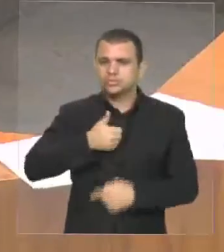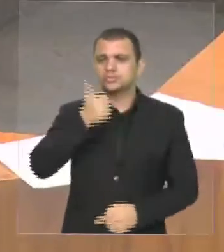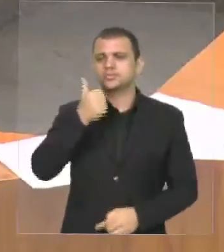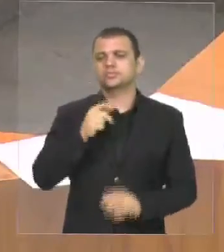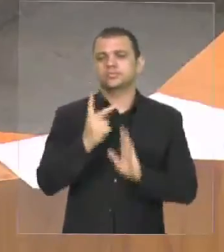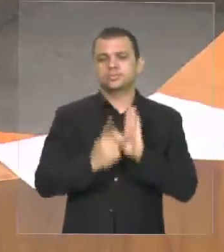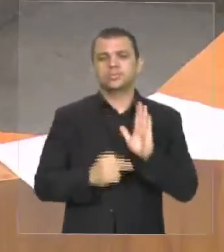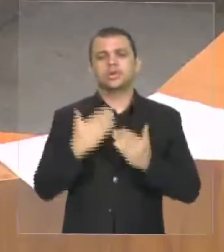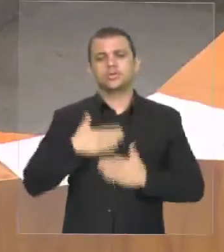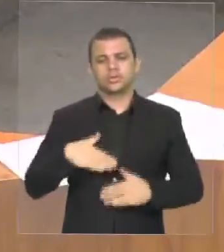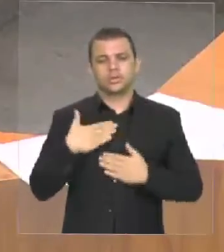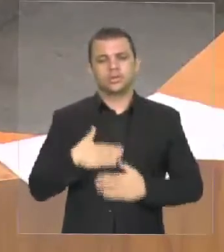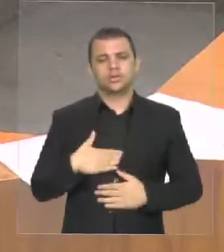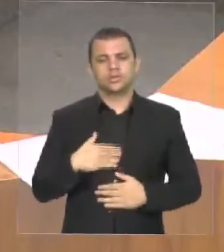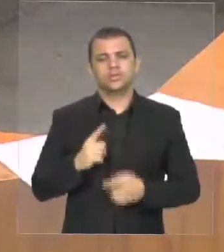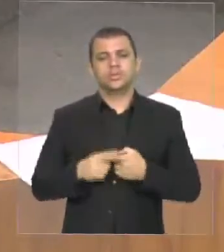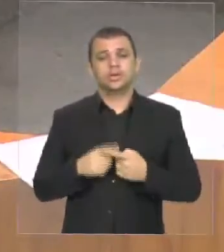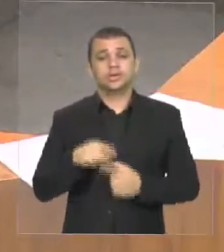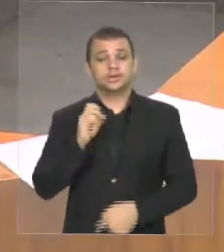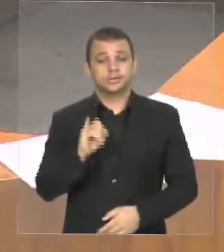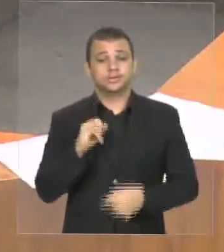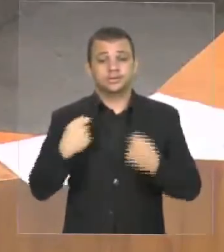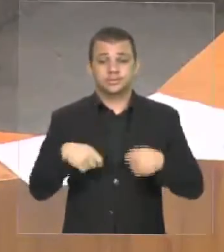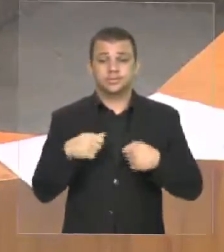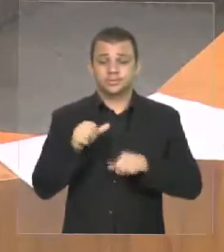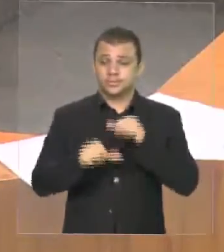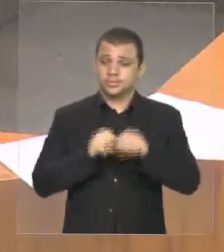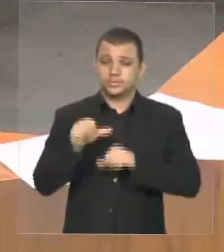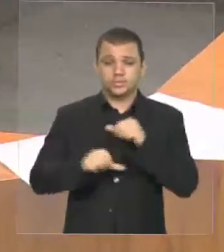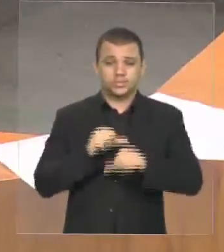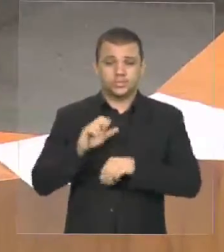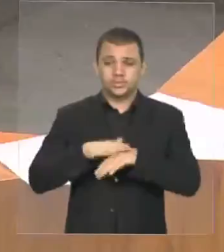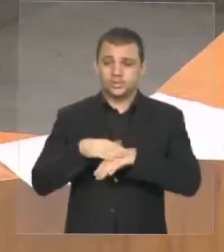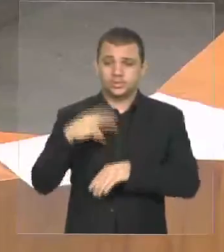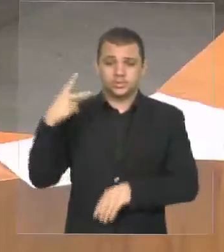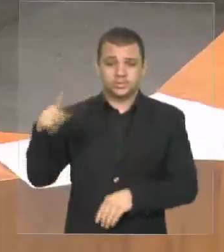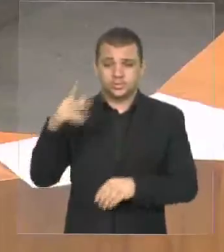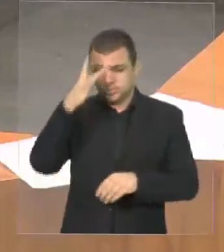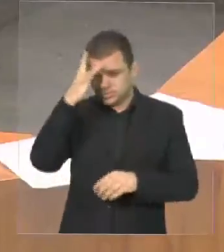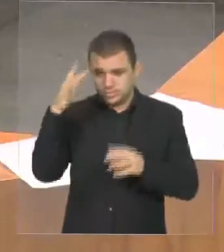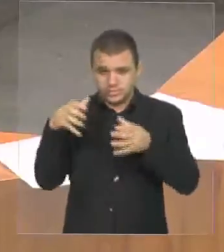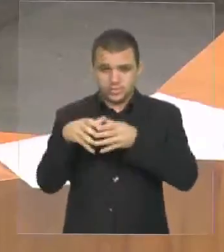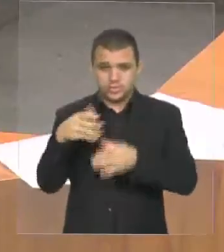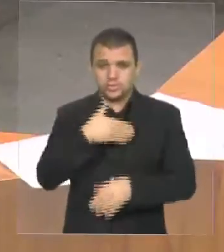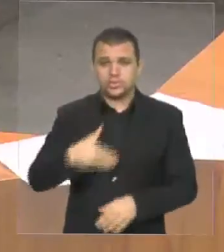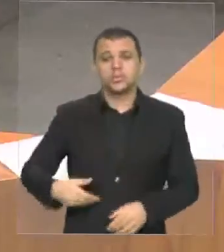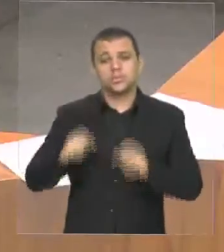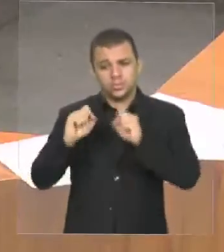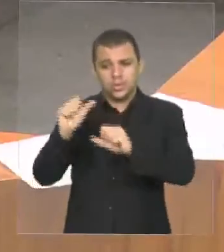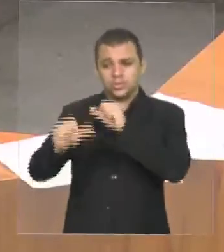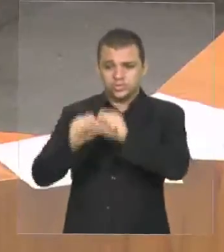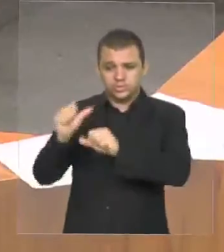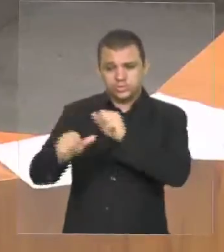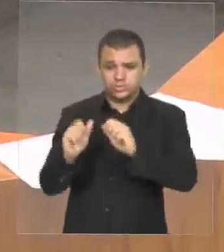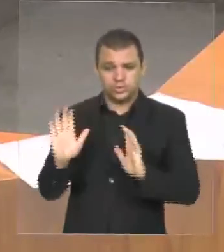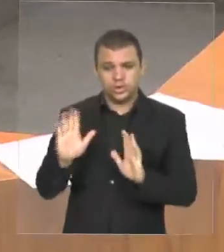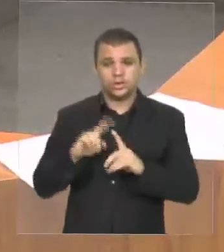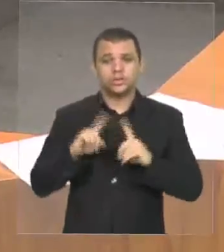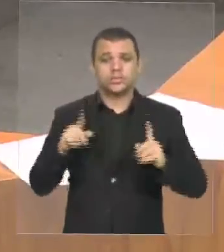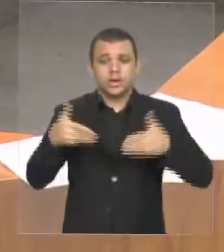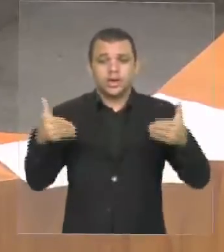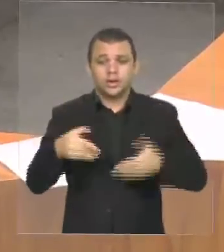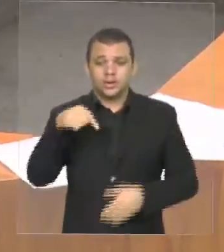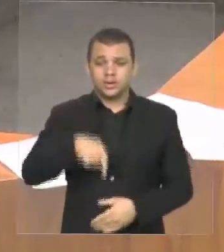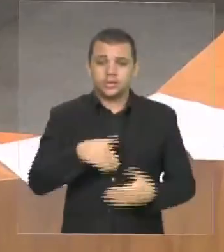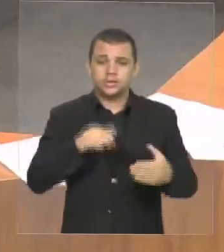com tranquilidade. Se tiver que ser feita alguma alteração por parte dos membros do governo, que seja feita. Agora, nós não podemos aqui